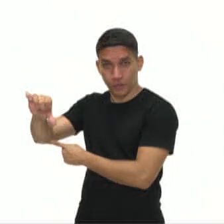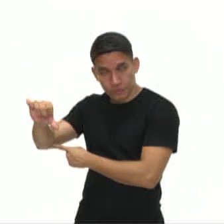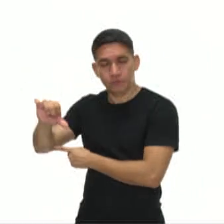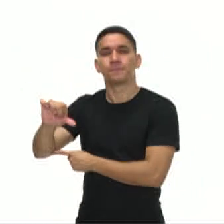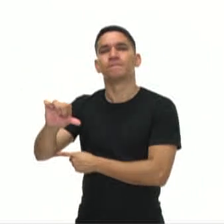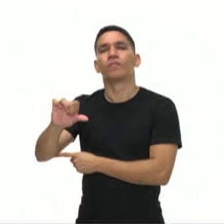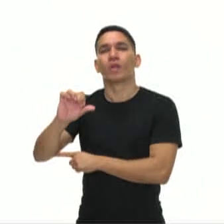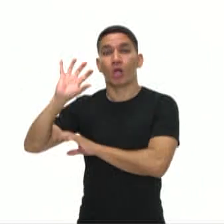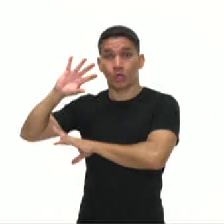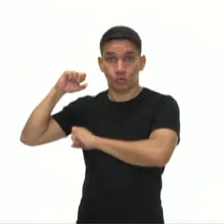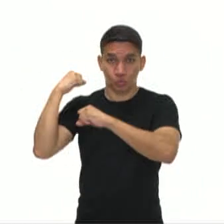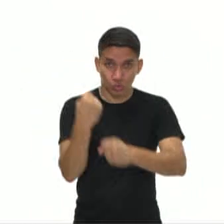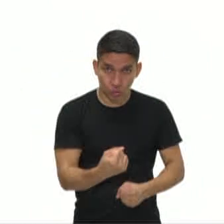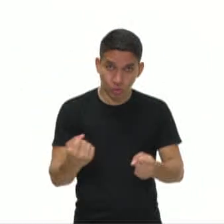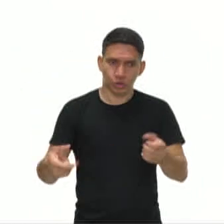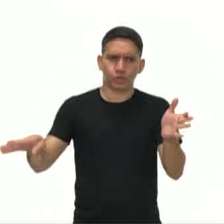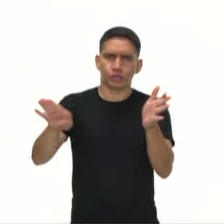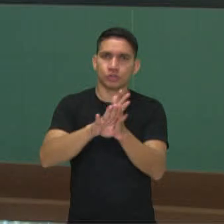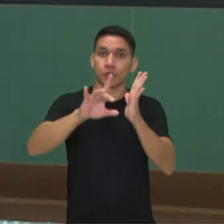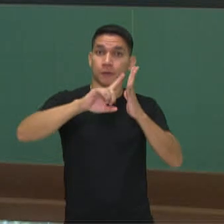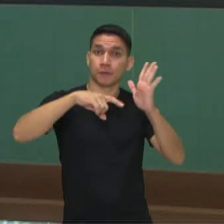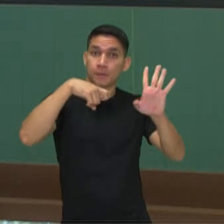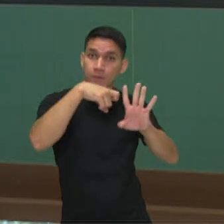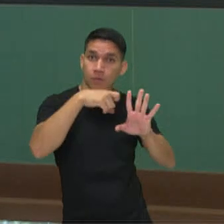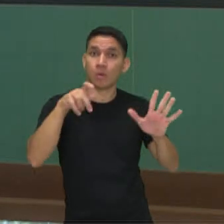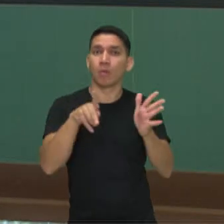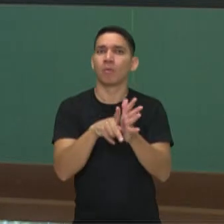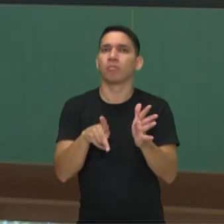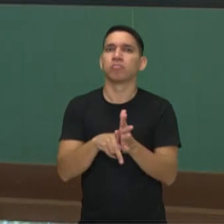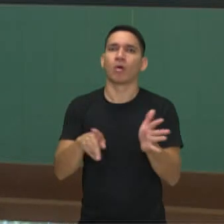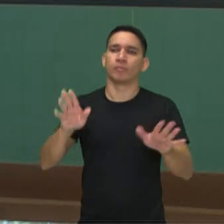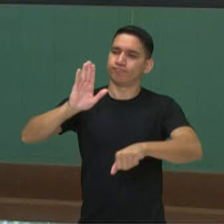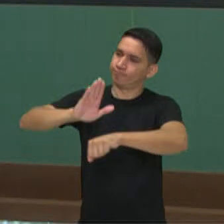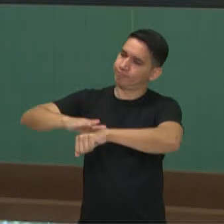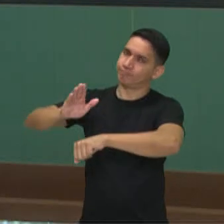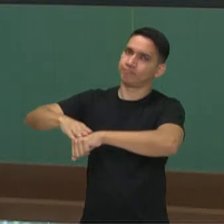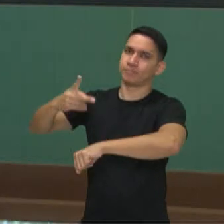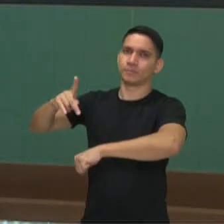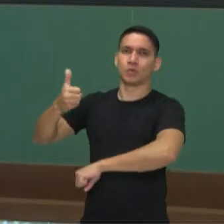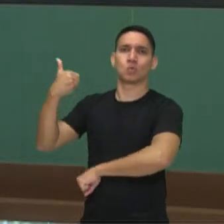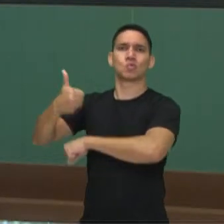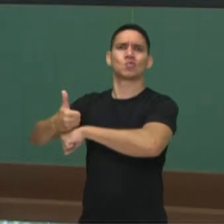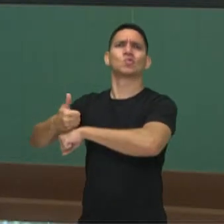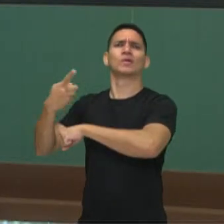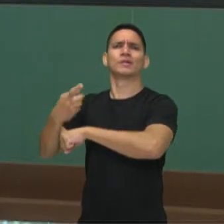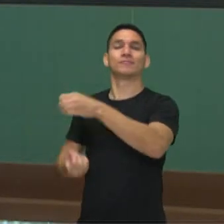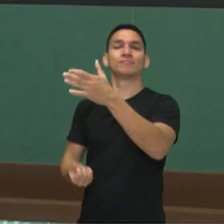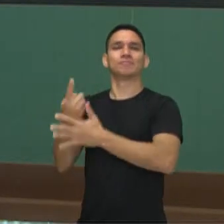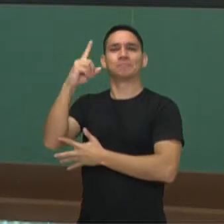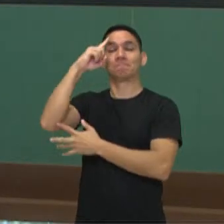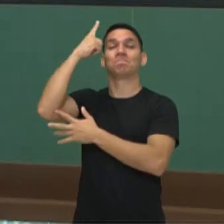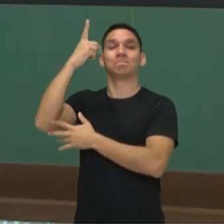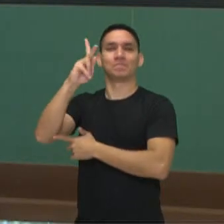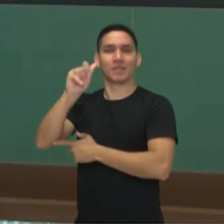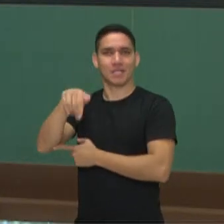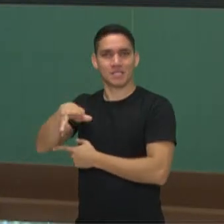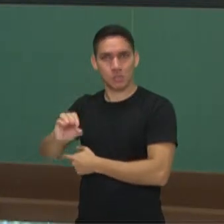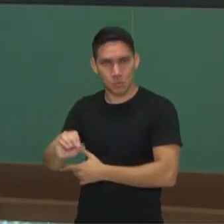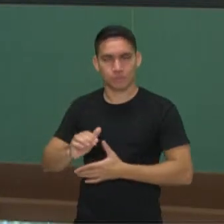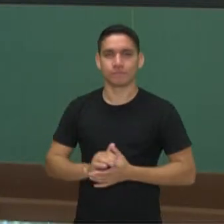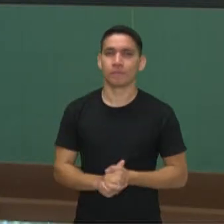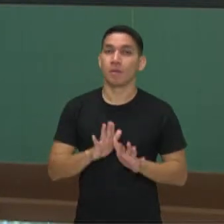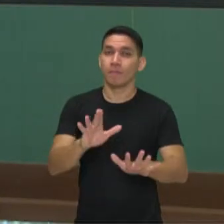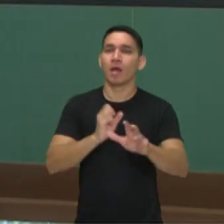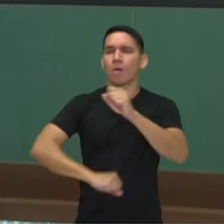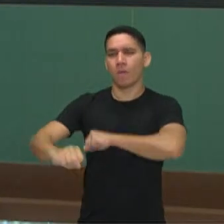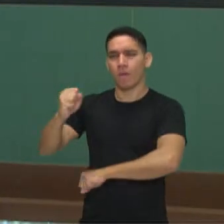1899, o judô chegou à Inglaterra pelas mãos do próprio Jigoro Kano. Já